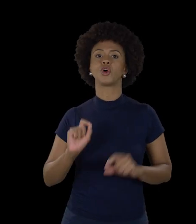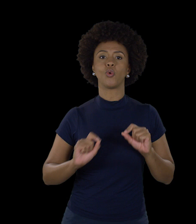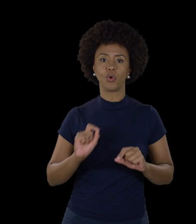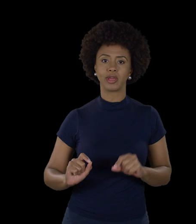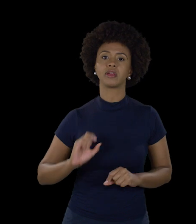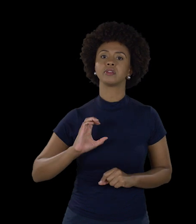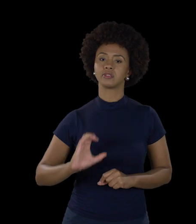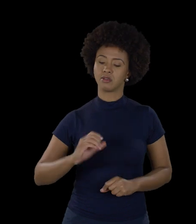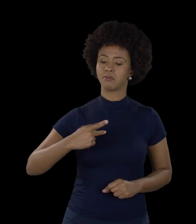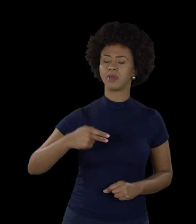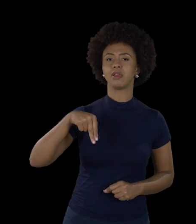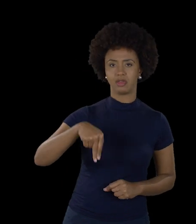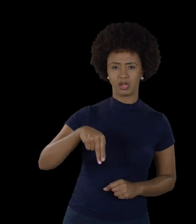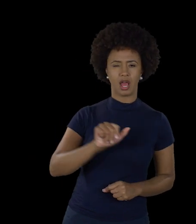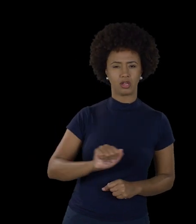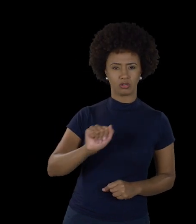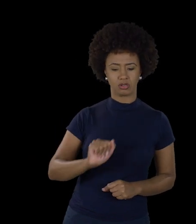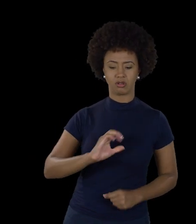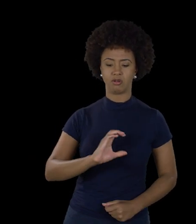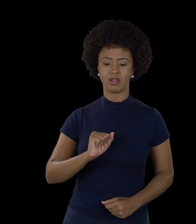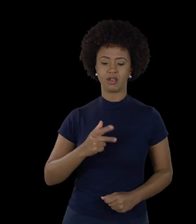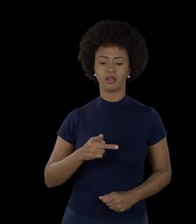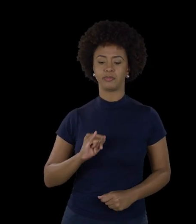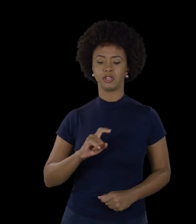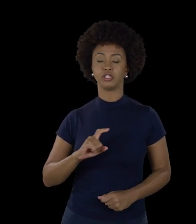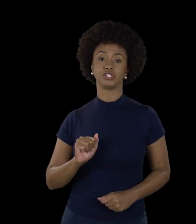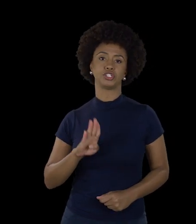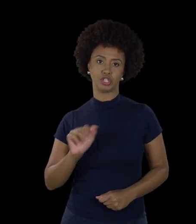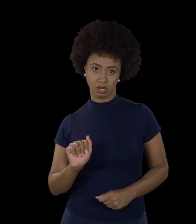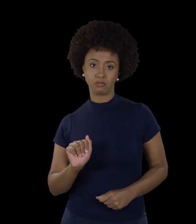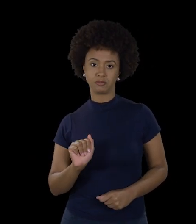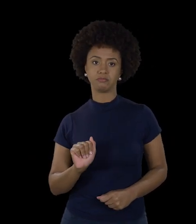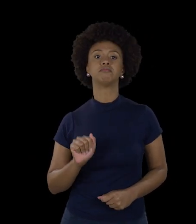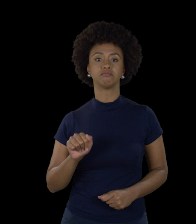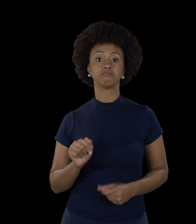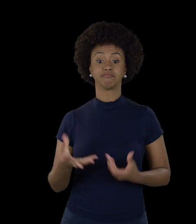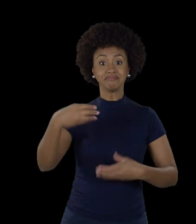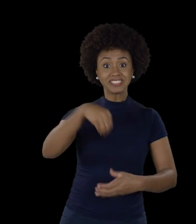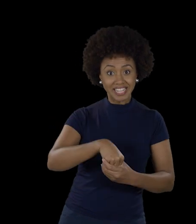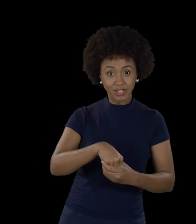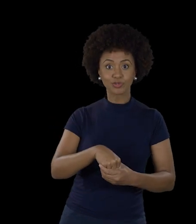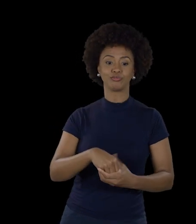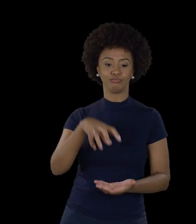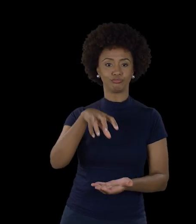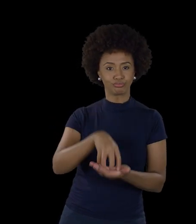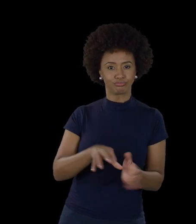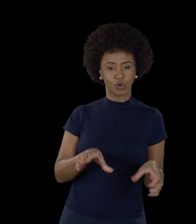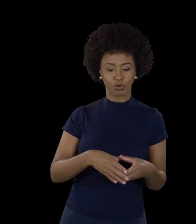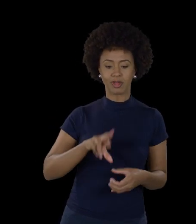Patrimônio Natural, entidade que congrega as RPPNs do Espírito Santo e que foi nossa parceira